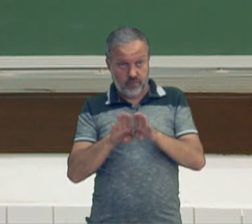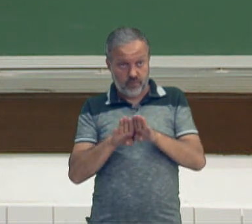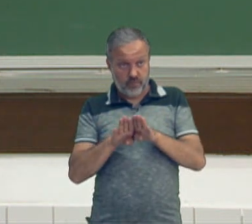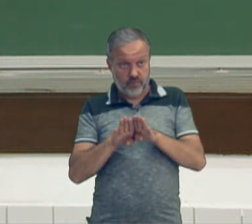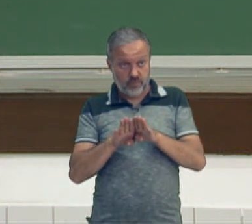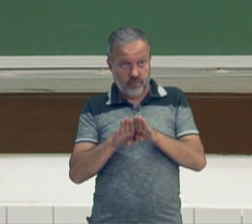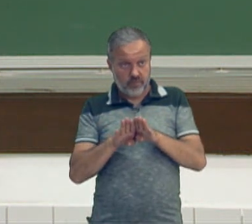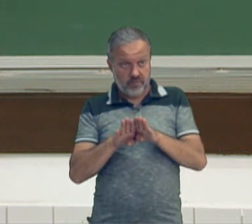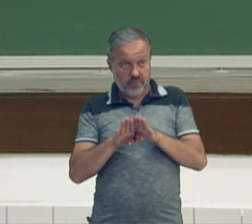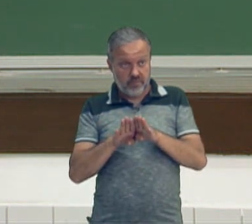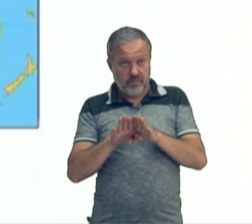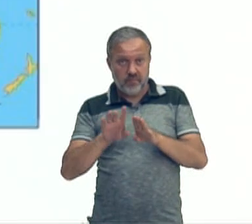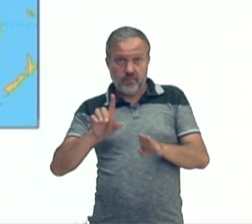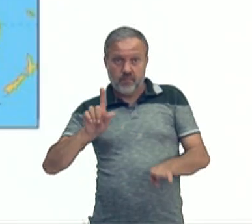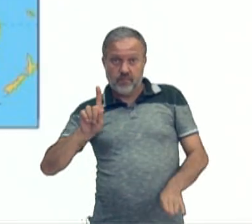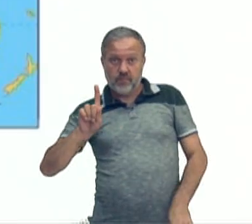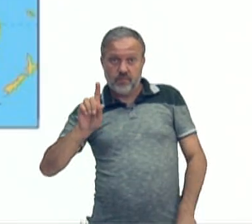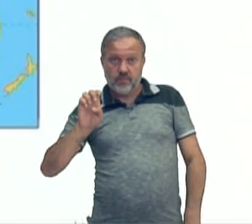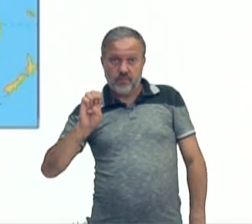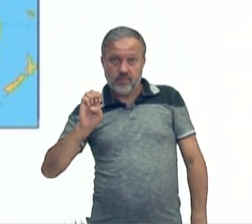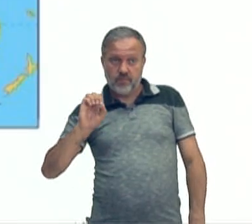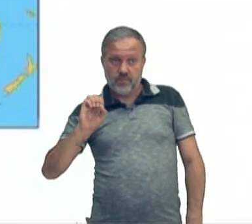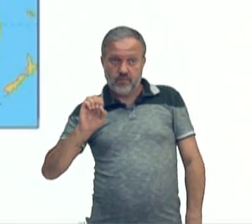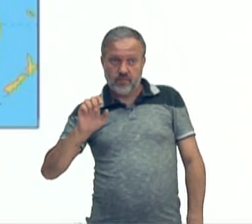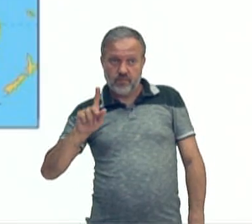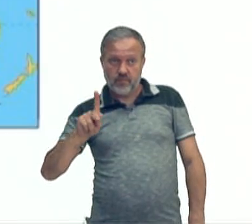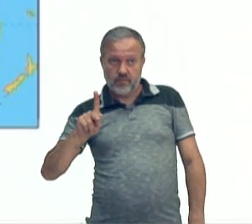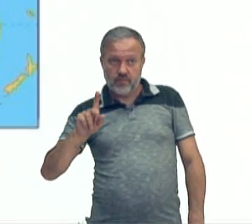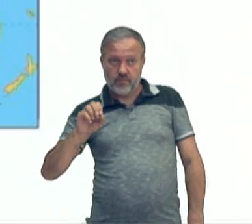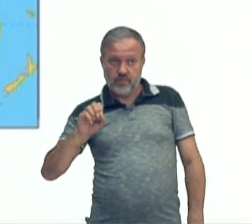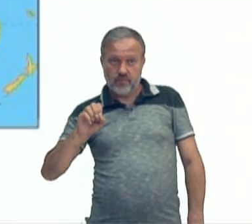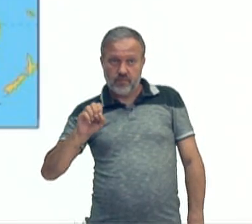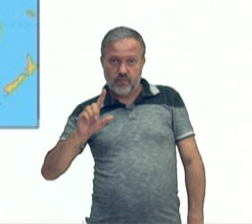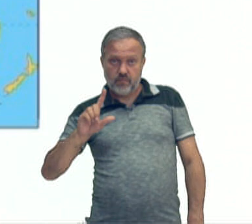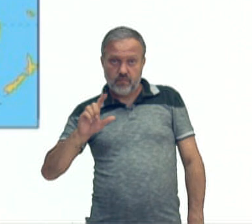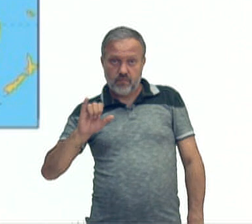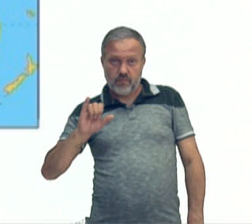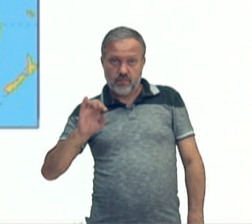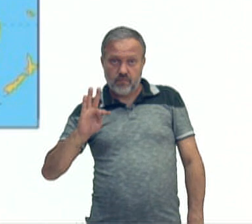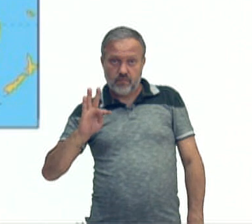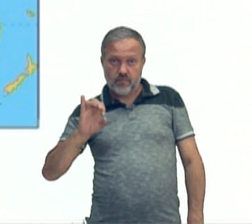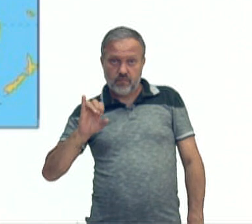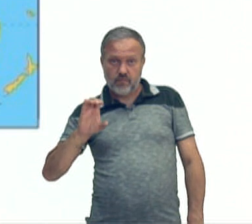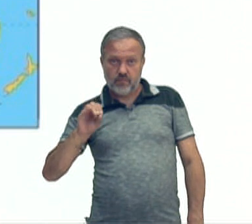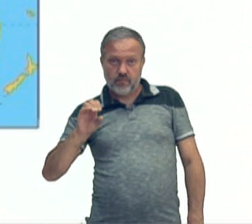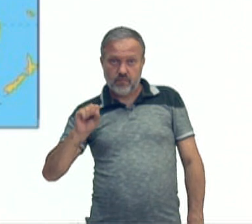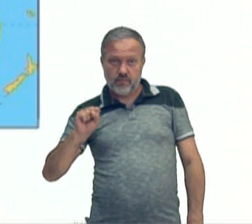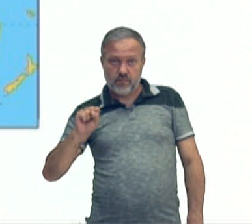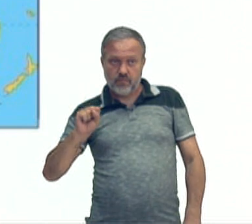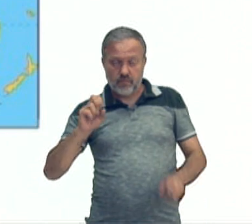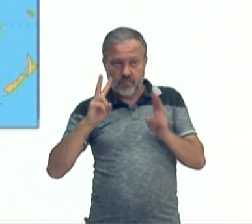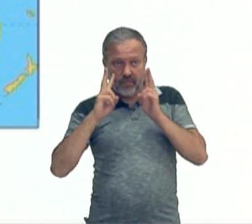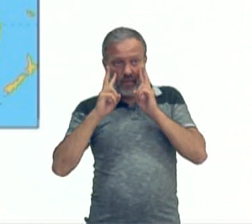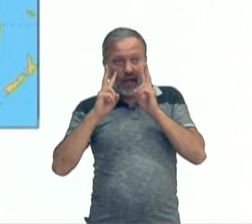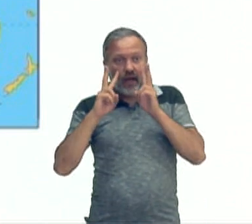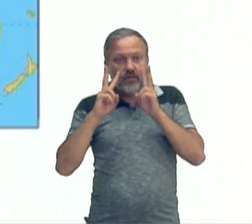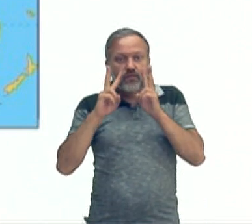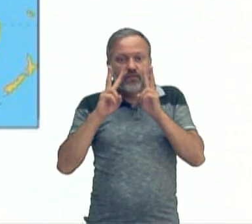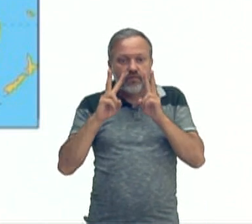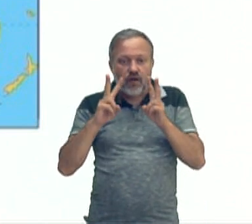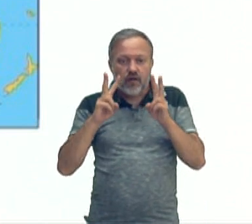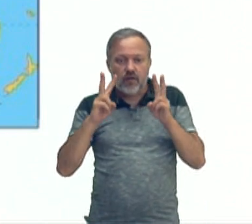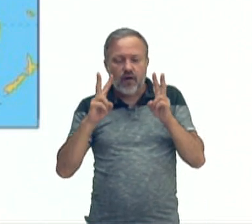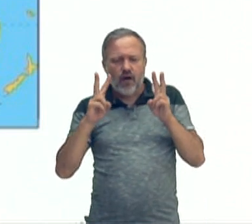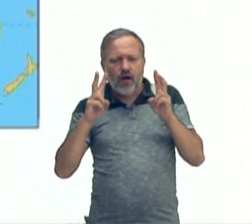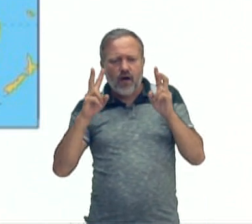por aspectos geopolíticos. Este mapa é um mapa aí que remonta o período da Guerra Fria. A Guerra Fria